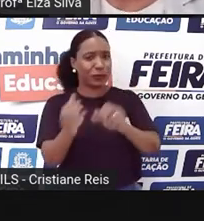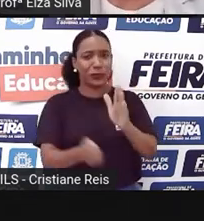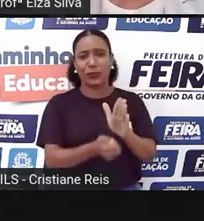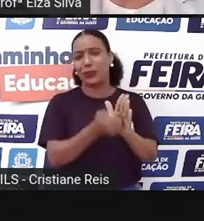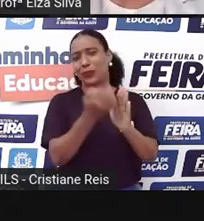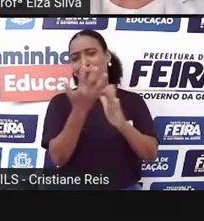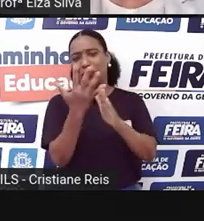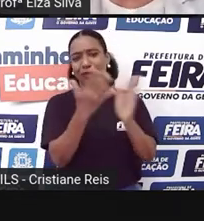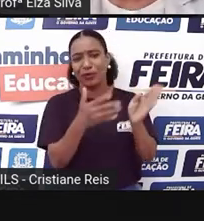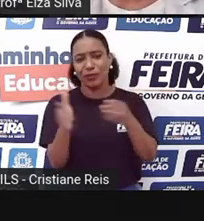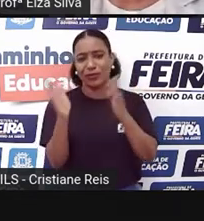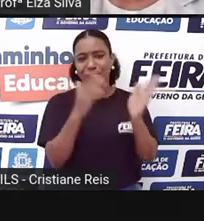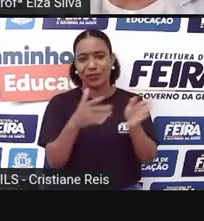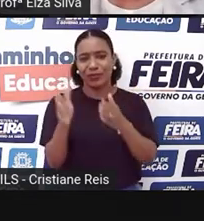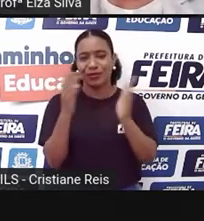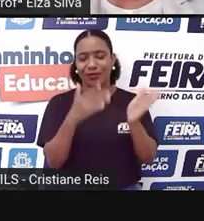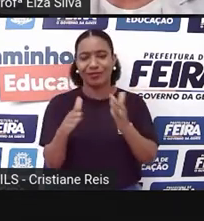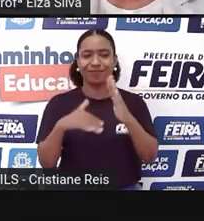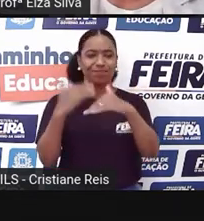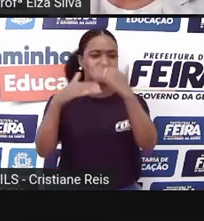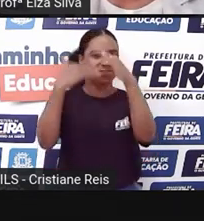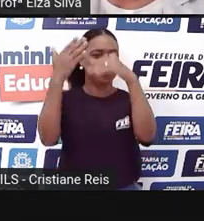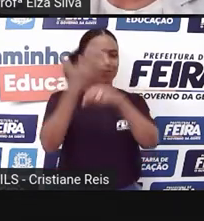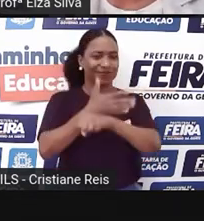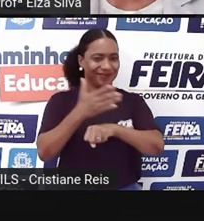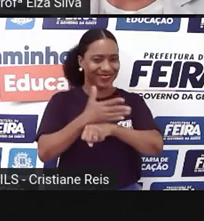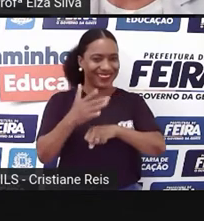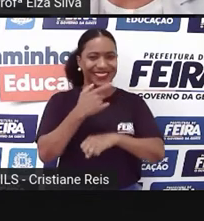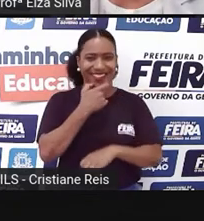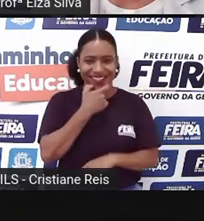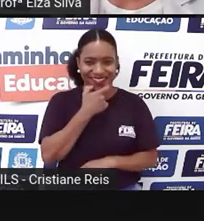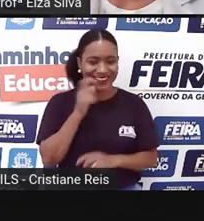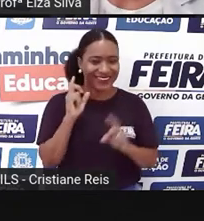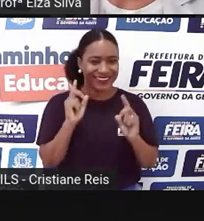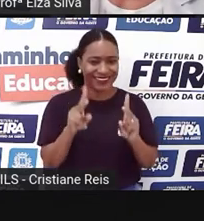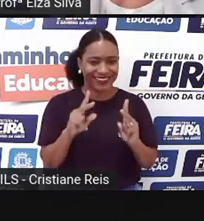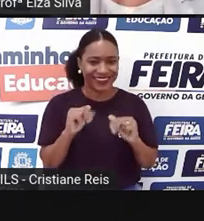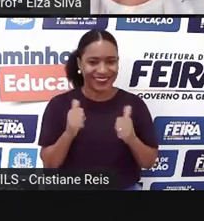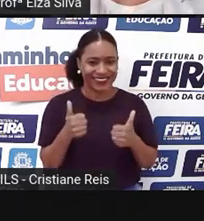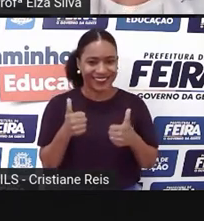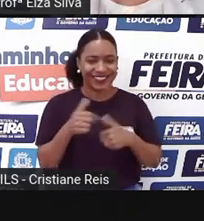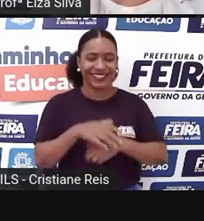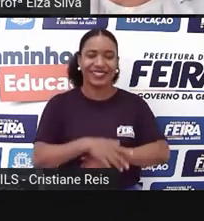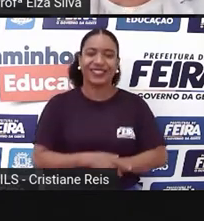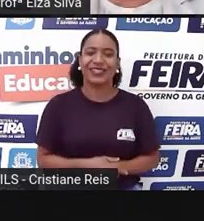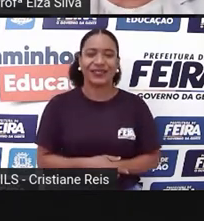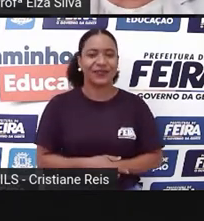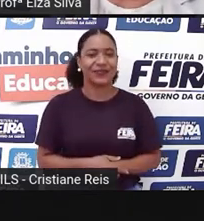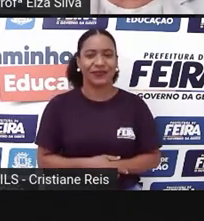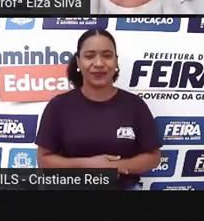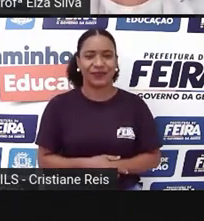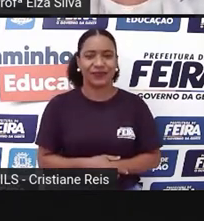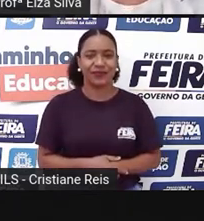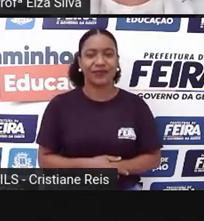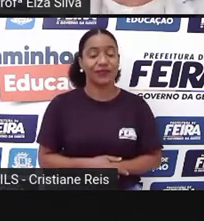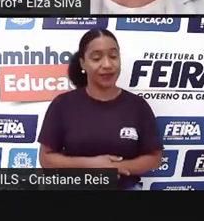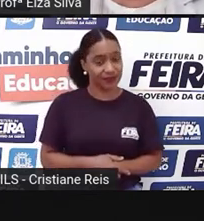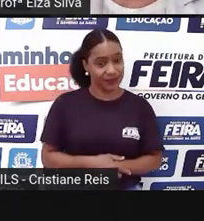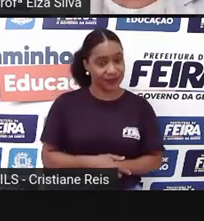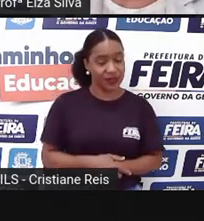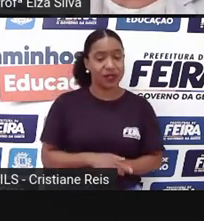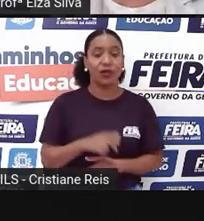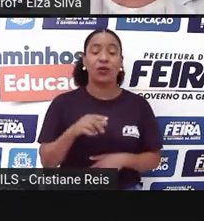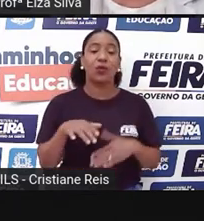acharem necessário para desenvolver a aprendizagem do inglês, ok? What is the hobby? Qual é o